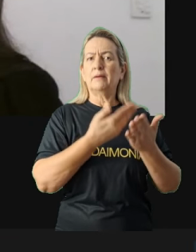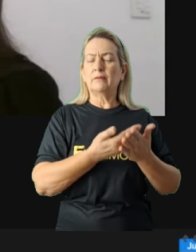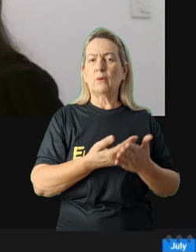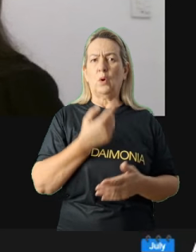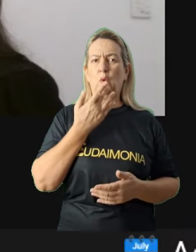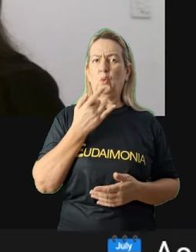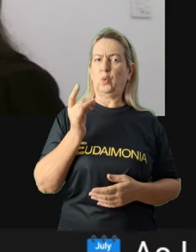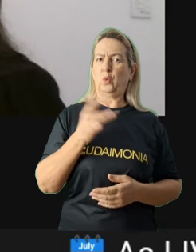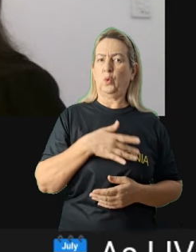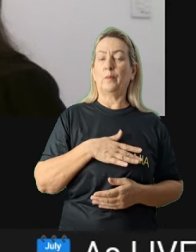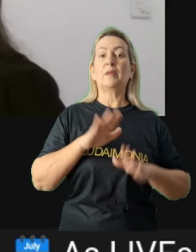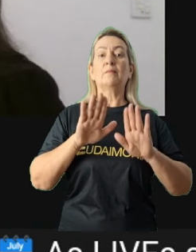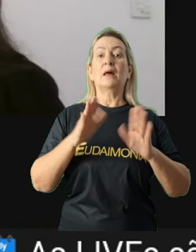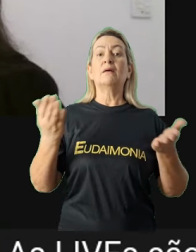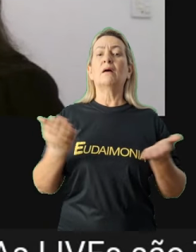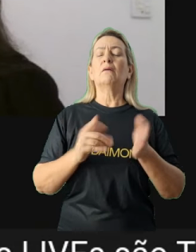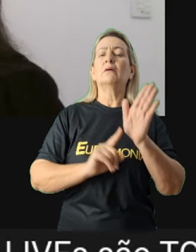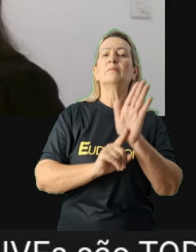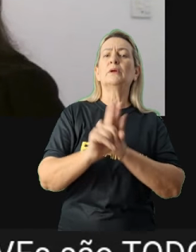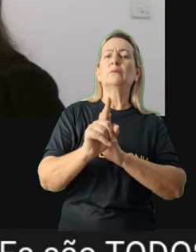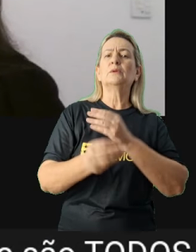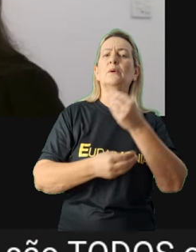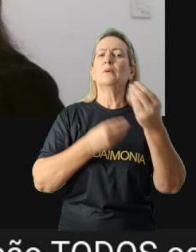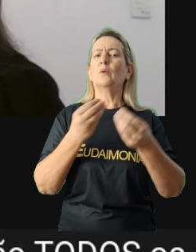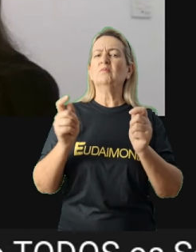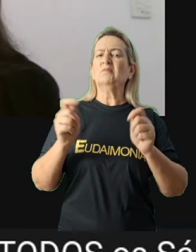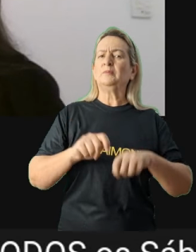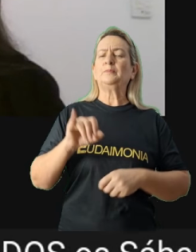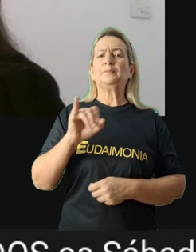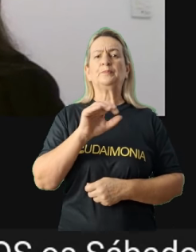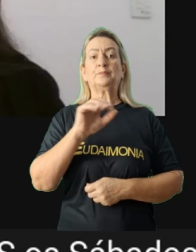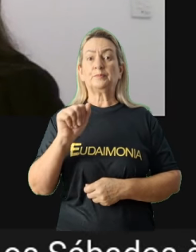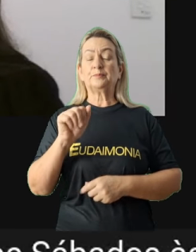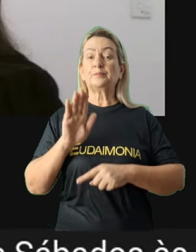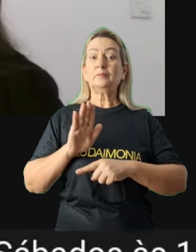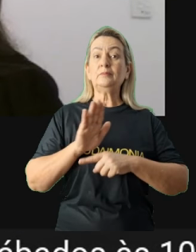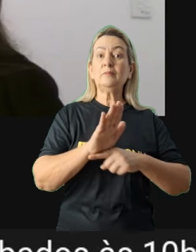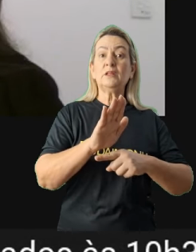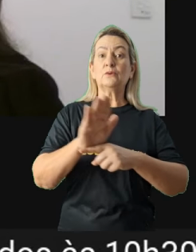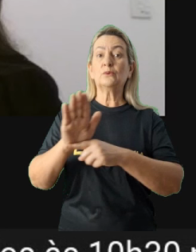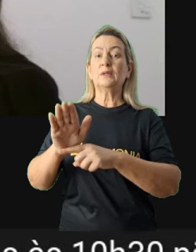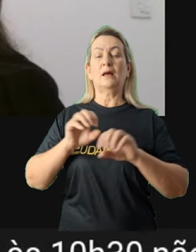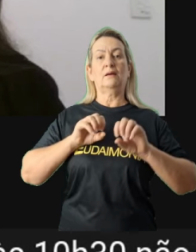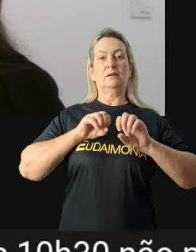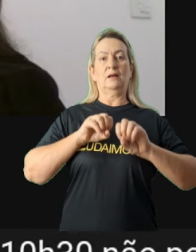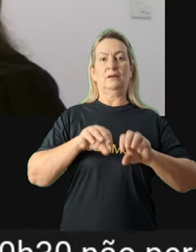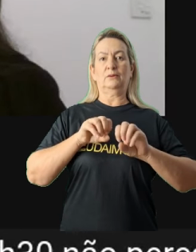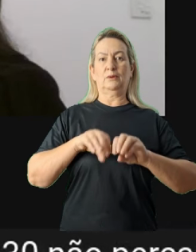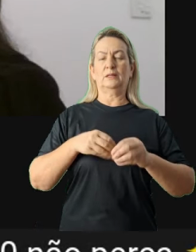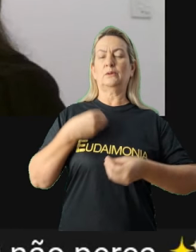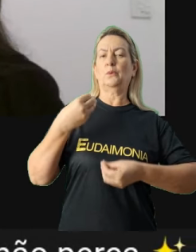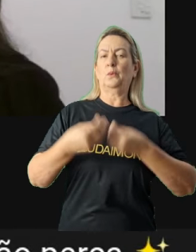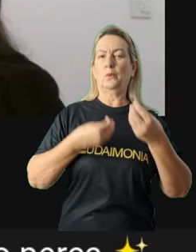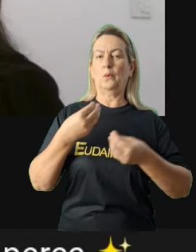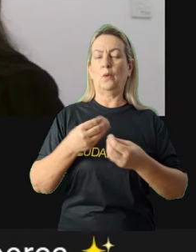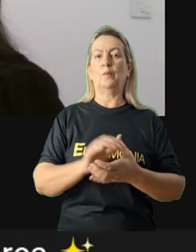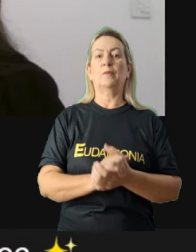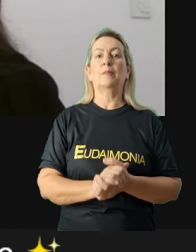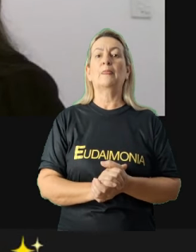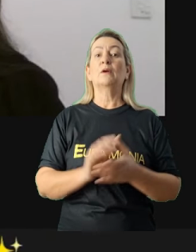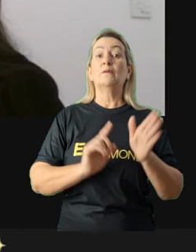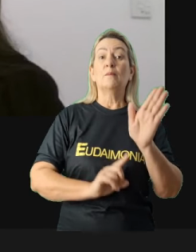contribuir na personalização, né? Como que ela personaliza a educação para tornar o aprendizado mais eficaz. Professor, não está claro ainda. O que